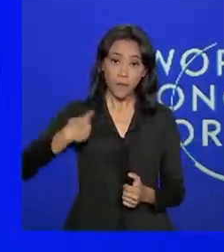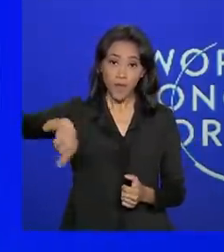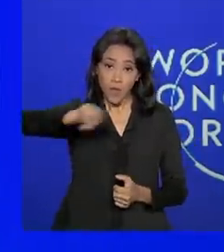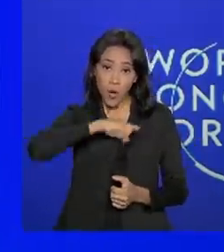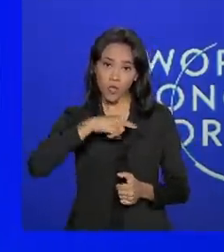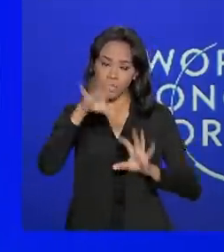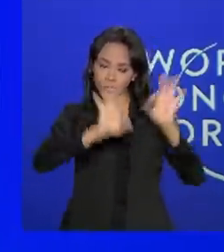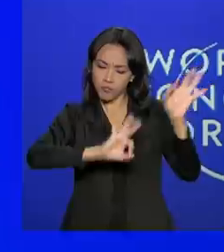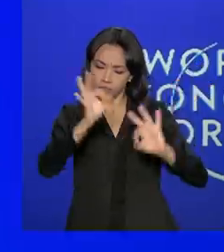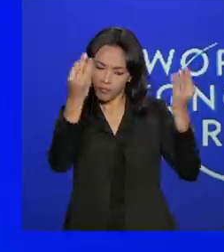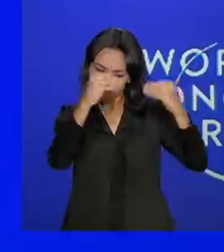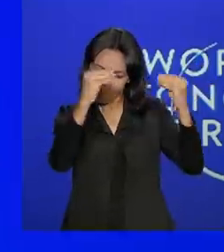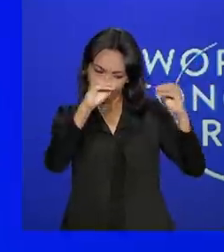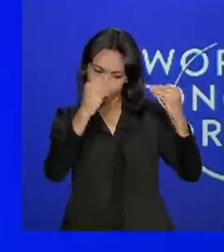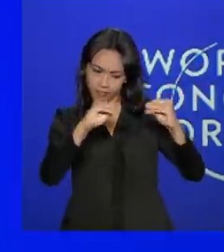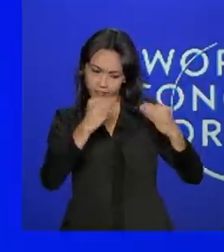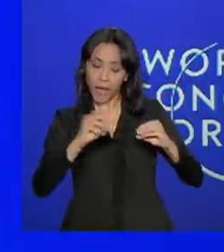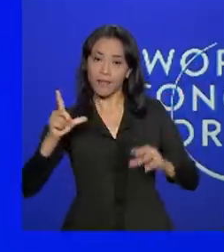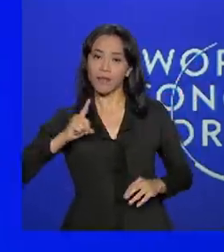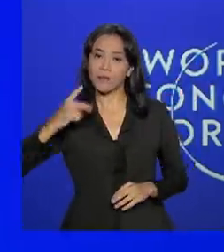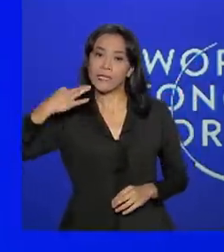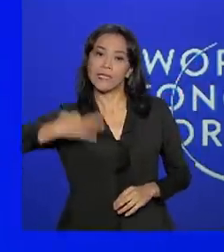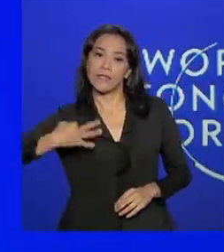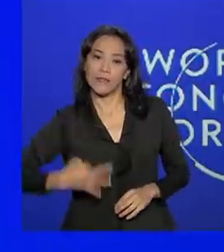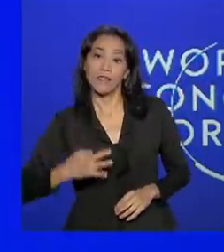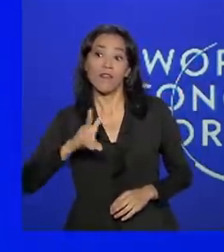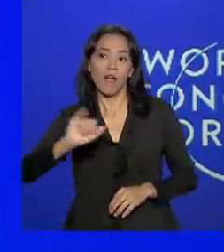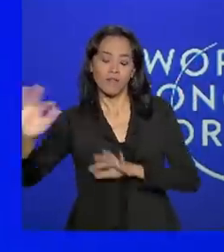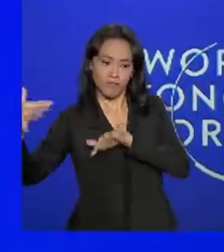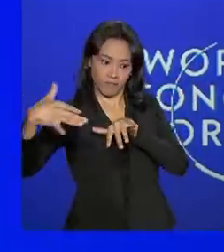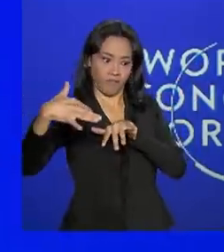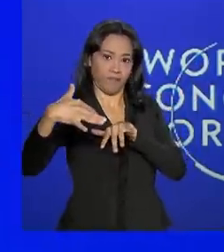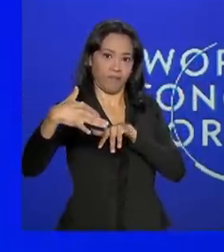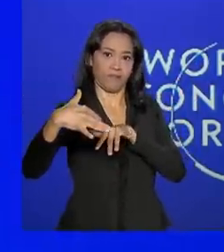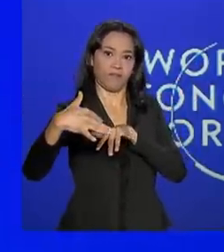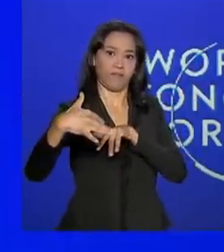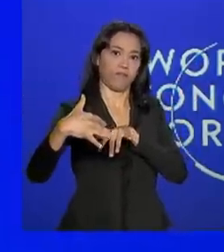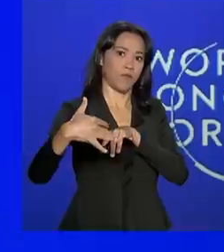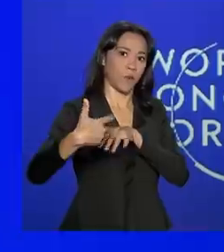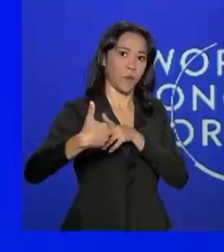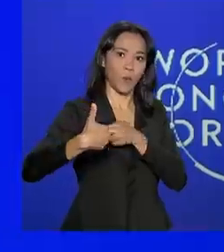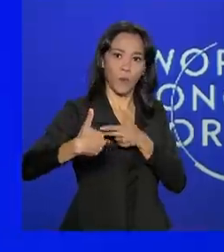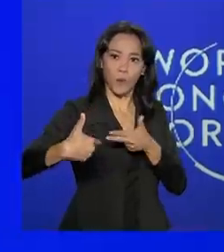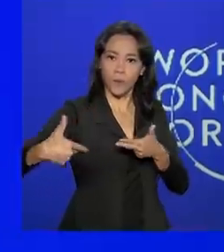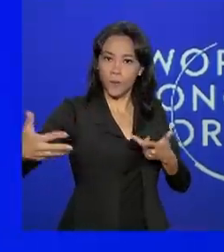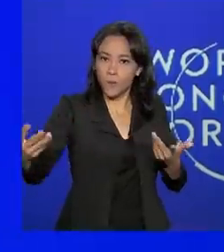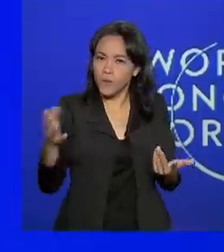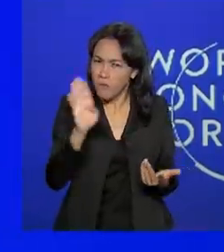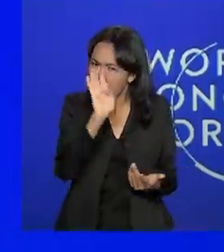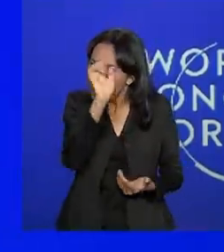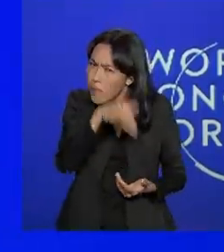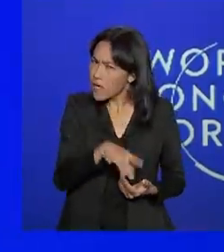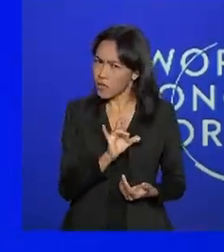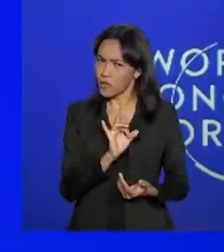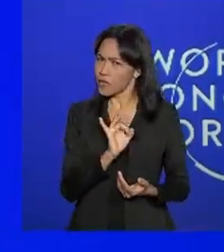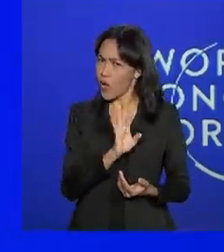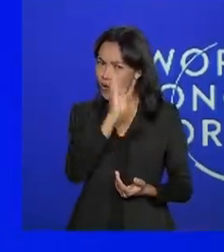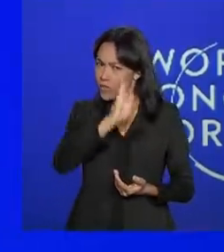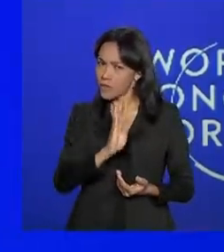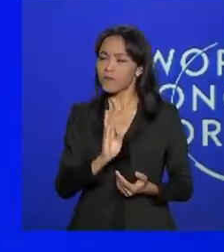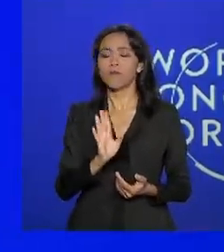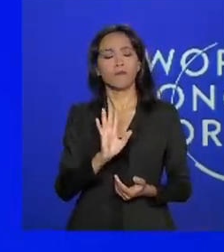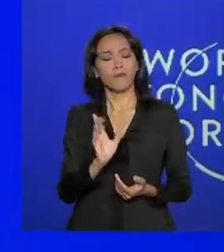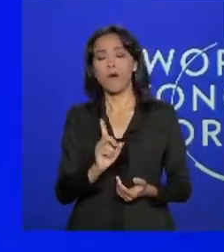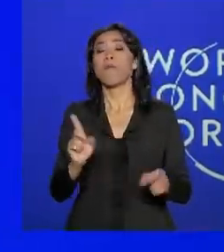ações, tenho certeza, os atrairão para grandes negócios, não só para o bem do Brasil, mas também